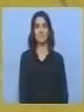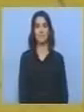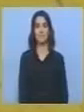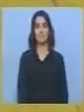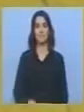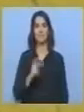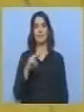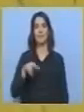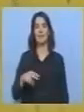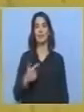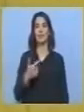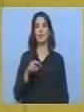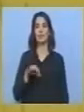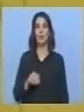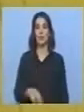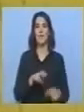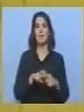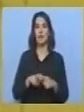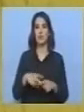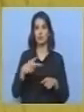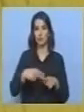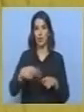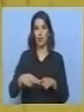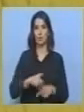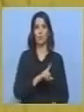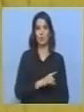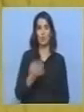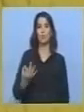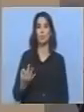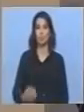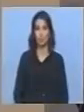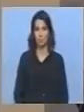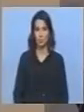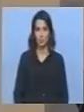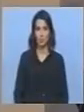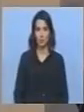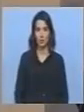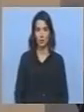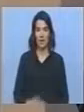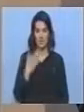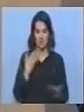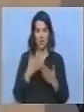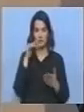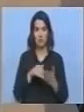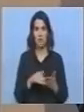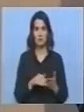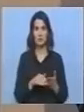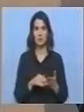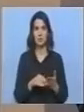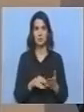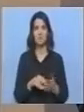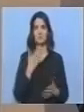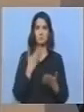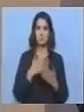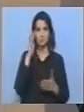António Cruz Serra. O corte de vagas em Lisboa e Porto teve resultados práticos? Acho que teve resultados benéficos